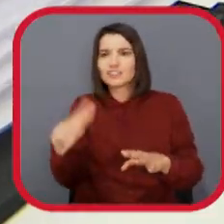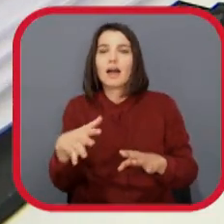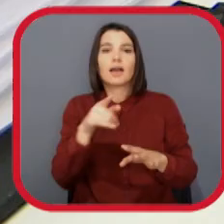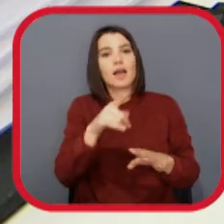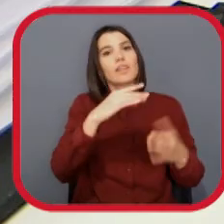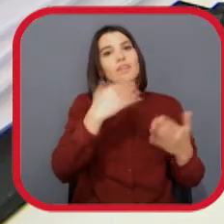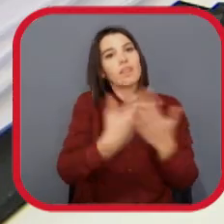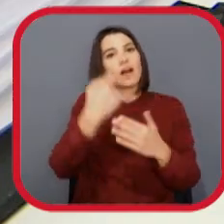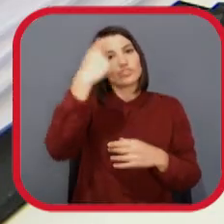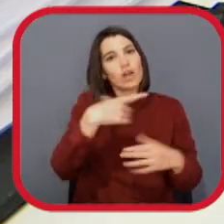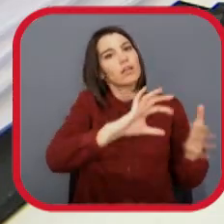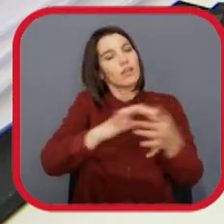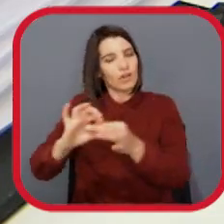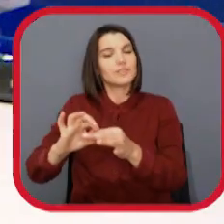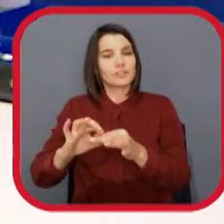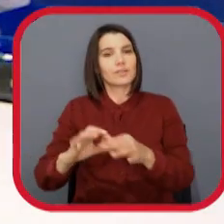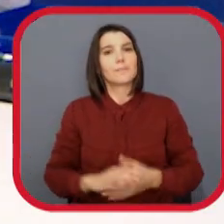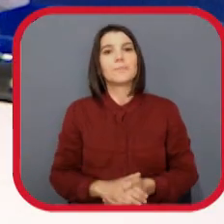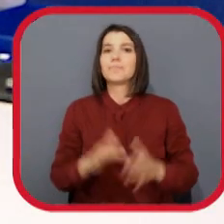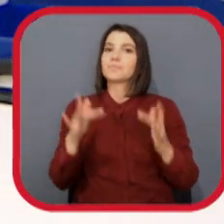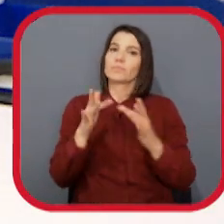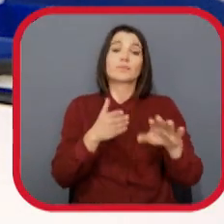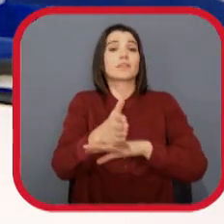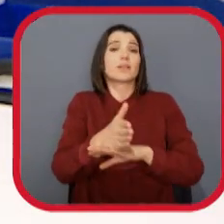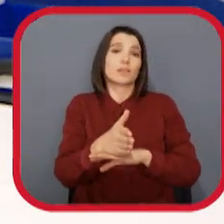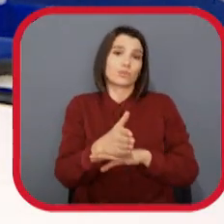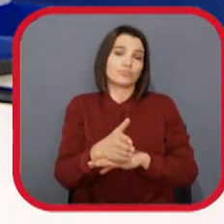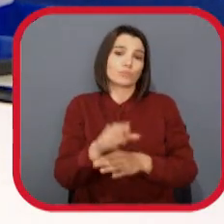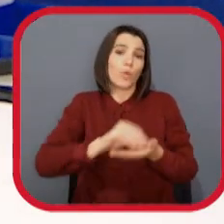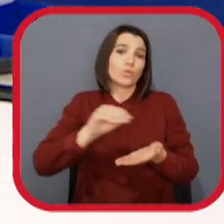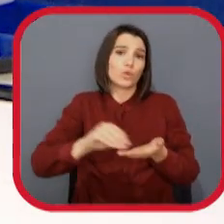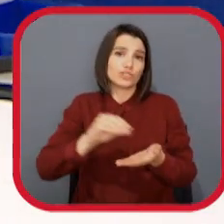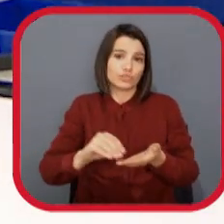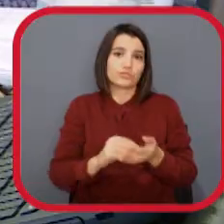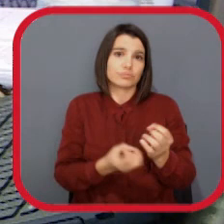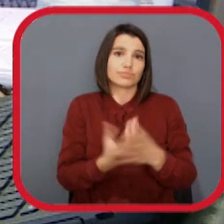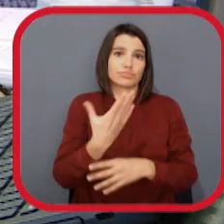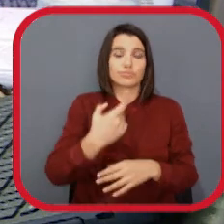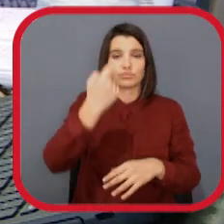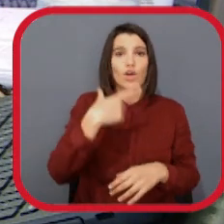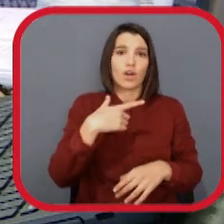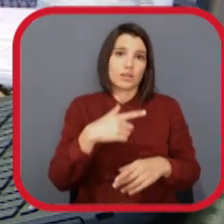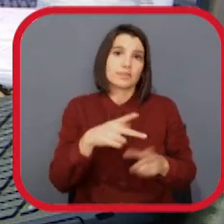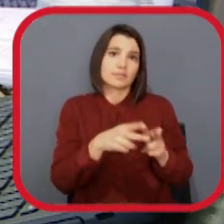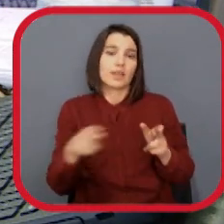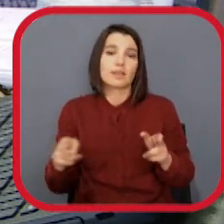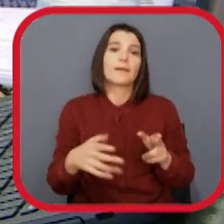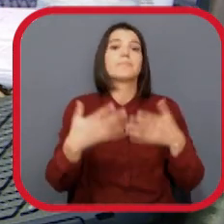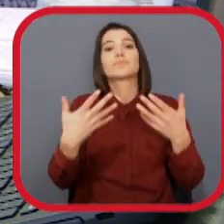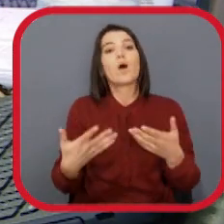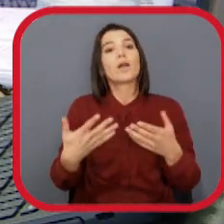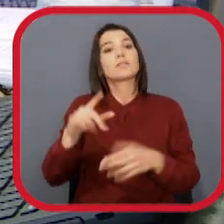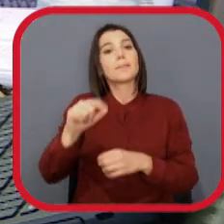continuidade garante que a história vai fazer sentido. Nós temos contacto direto com a autoria, os autores da